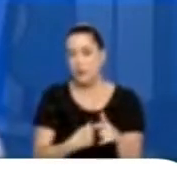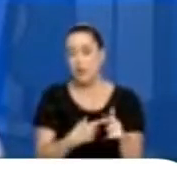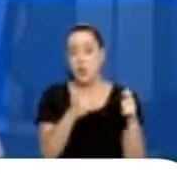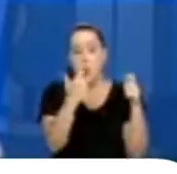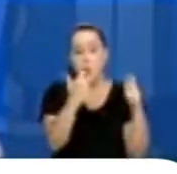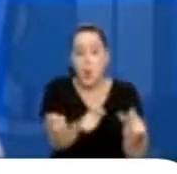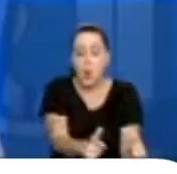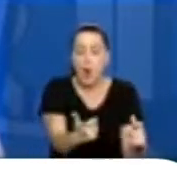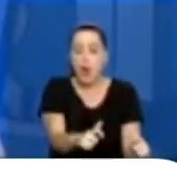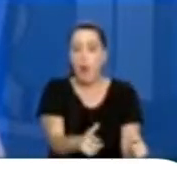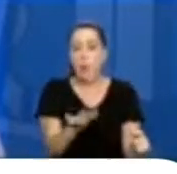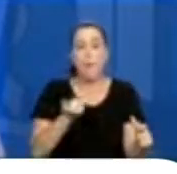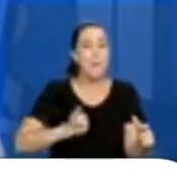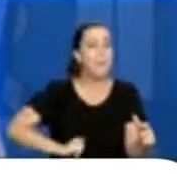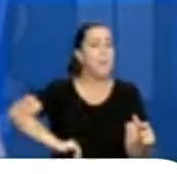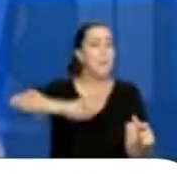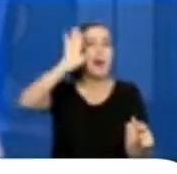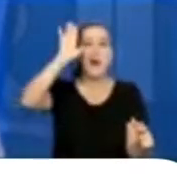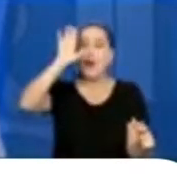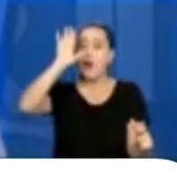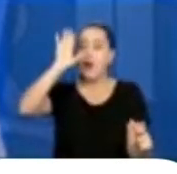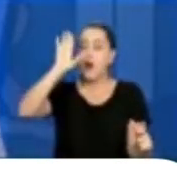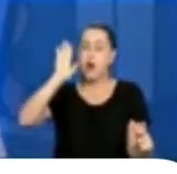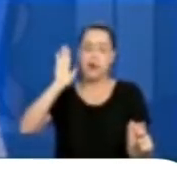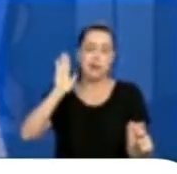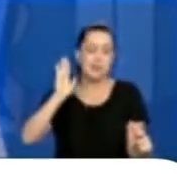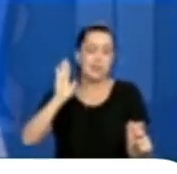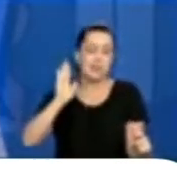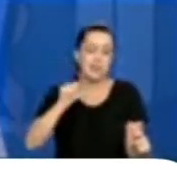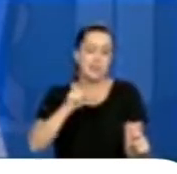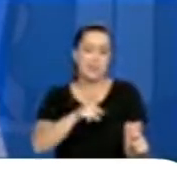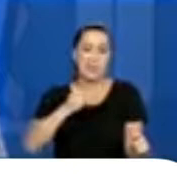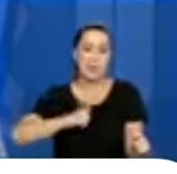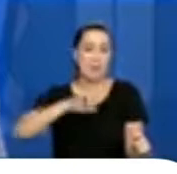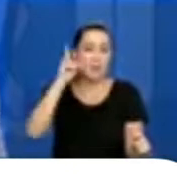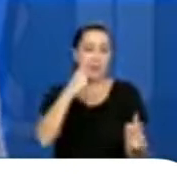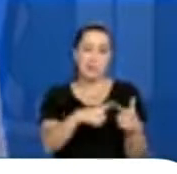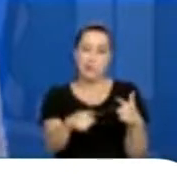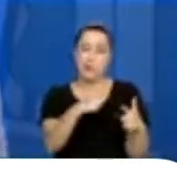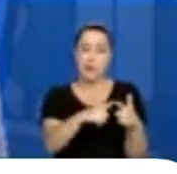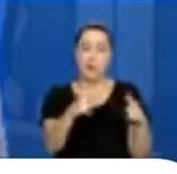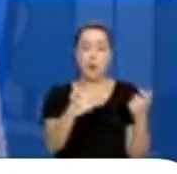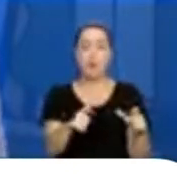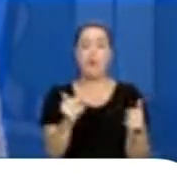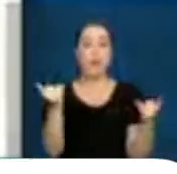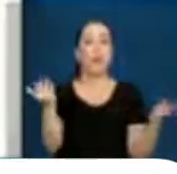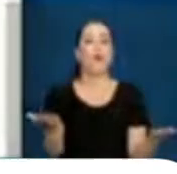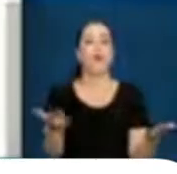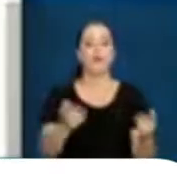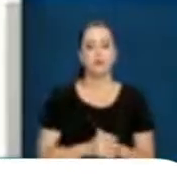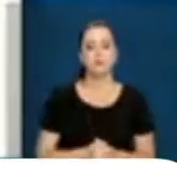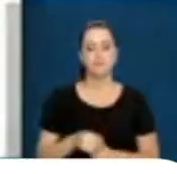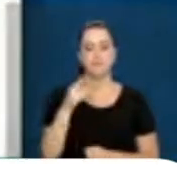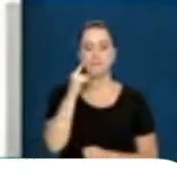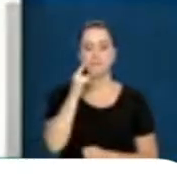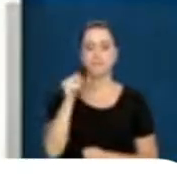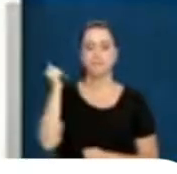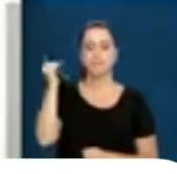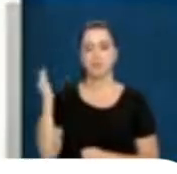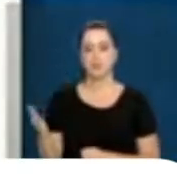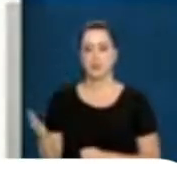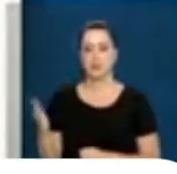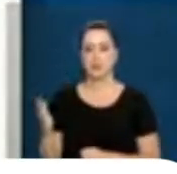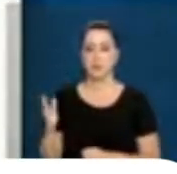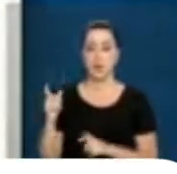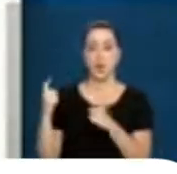onde nós temos a situação mais importante, onde temos uma situação mais crítica. Aqui nós estamos olhando as regiões